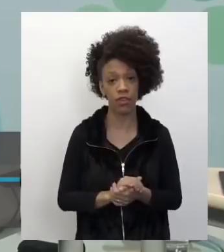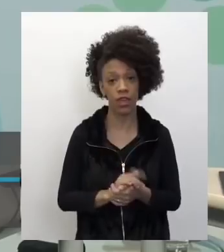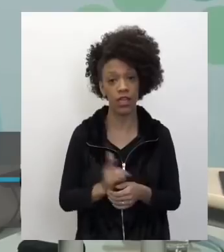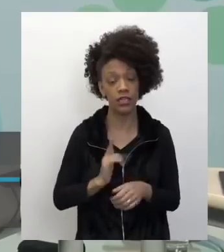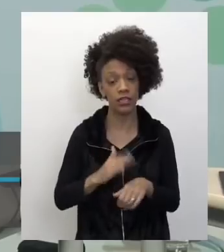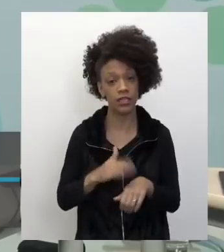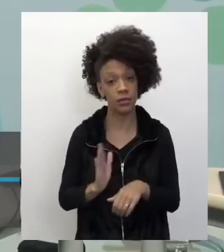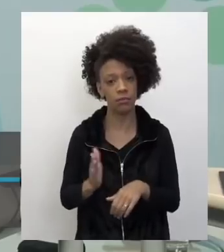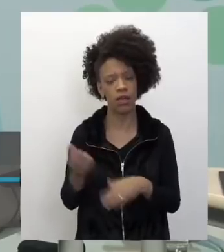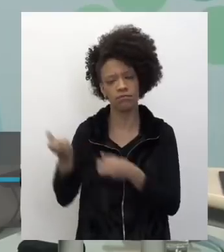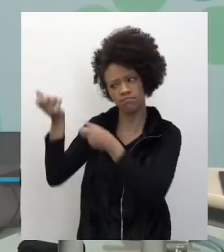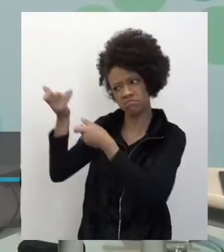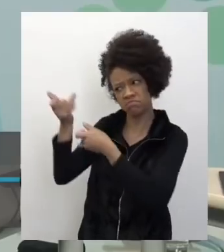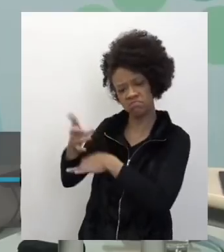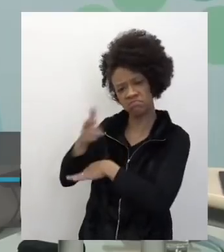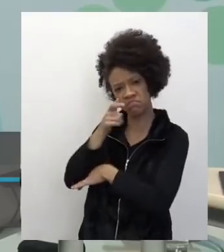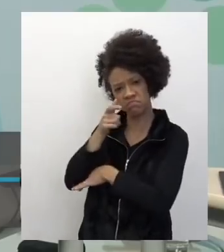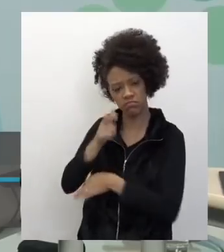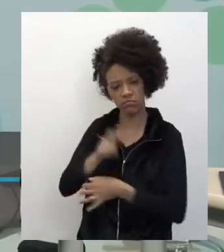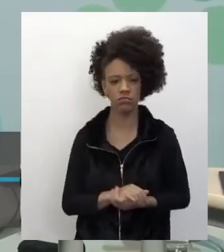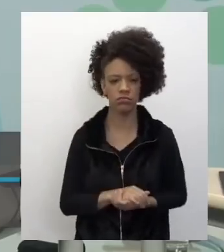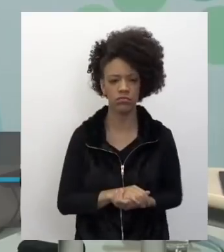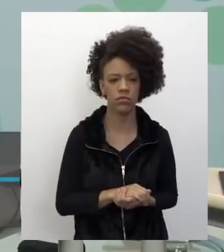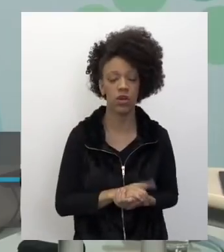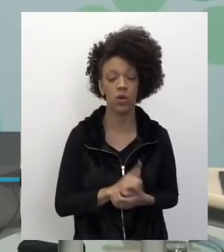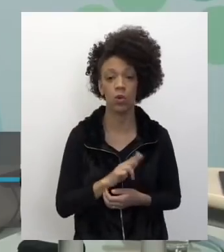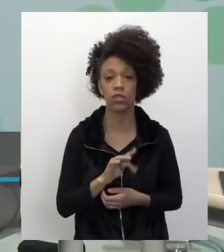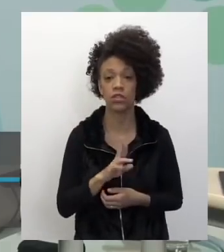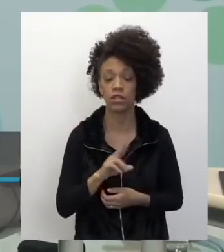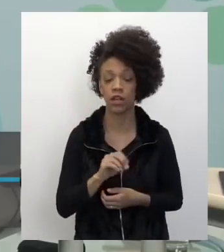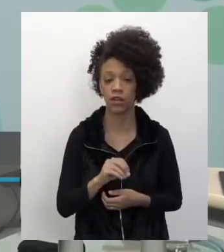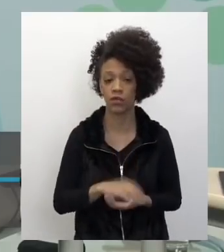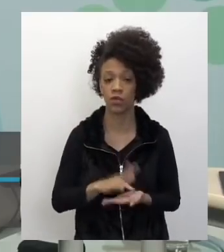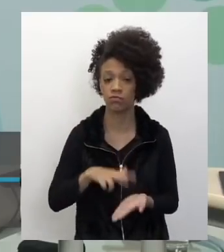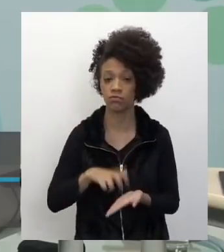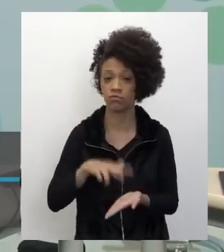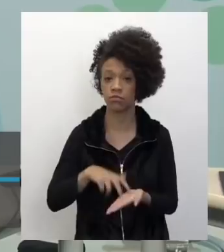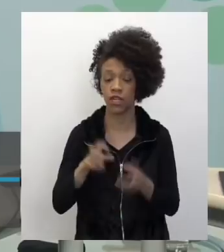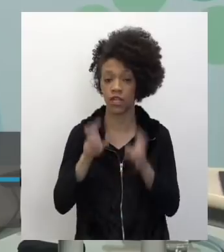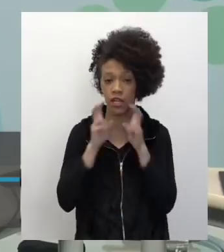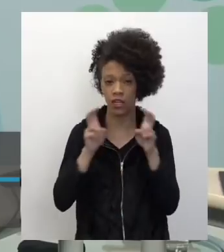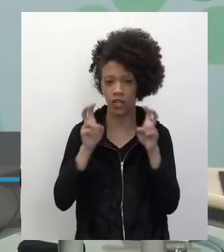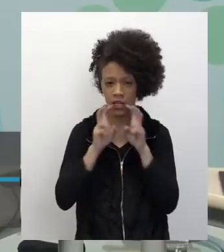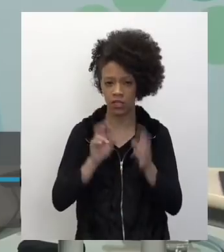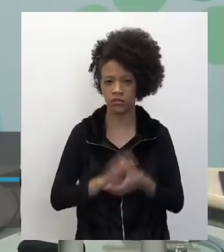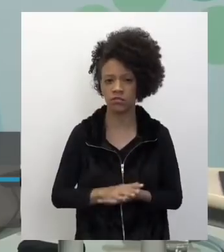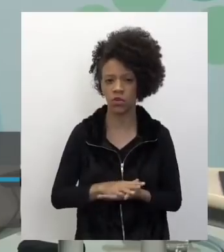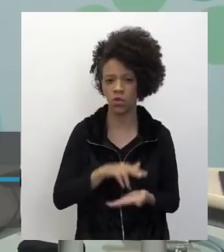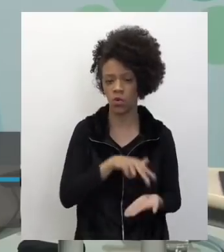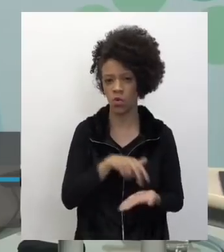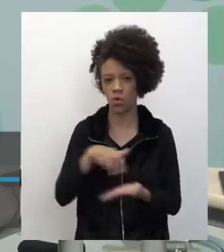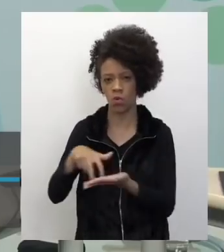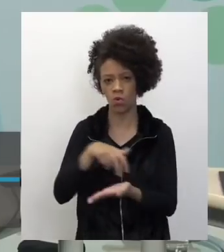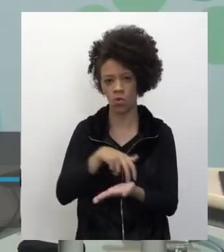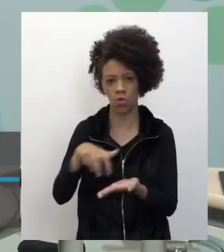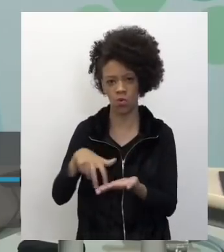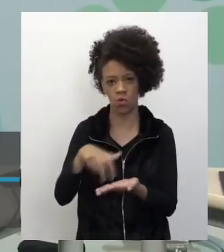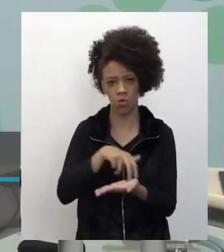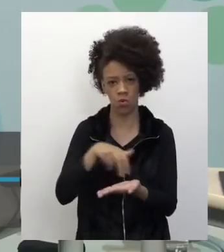aqui, bem interessante. O Gustavo, saltos, gritos, o deslocar-se, né, de um lado para o